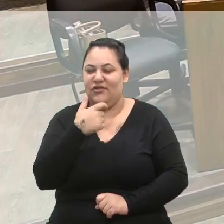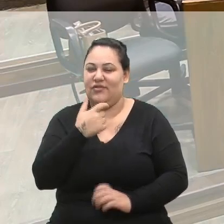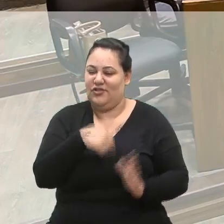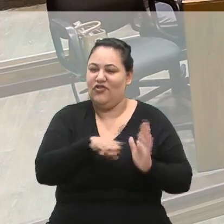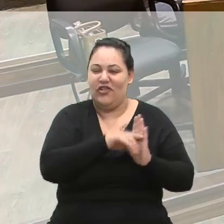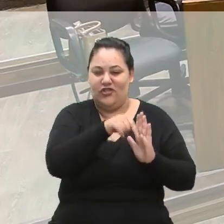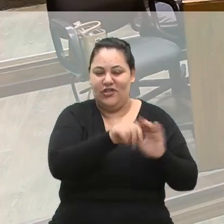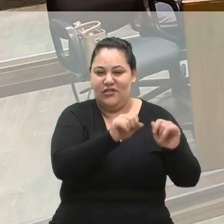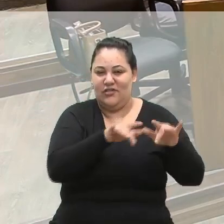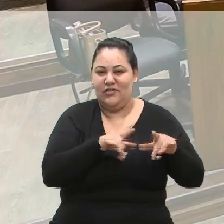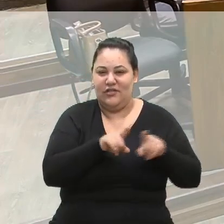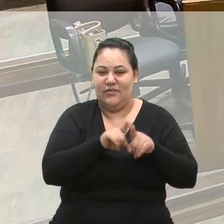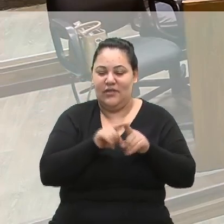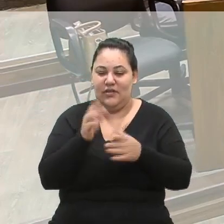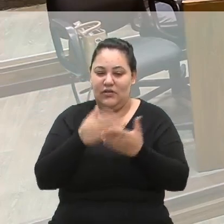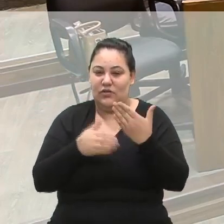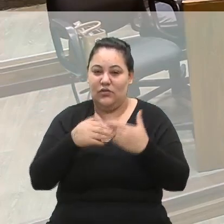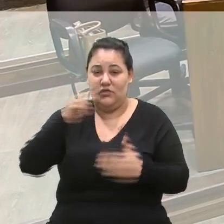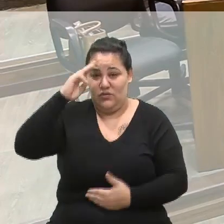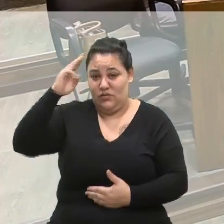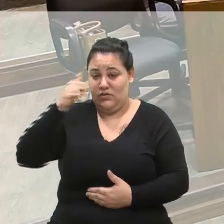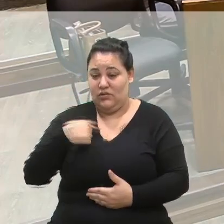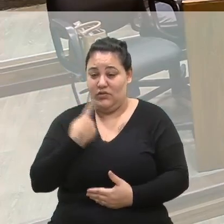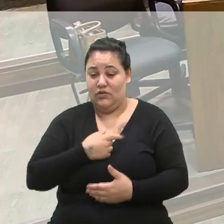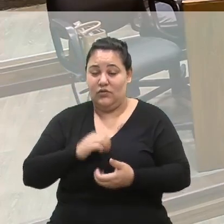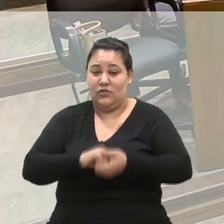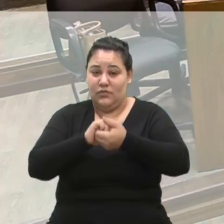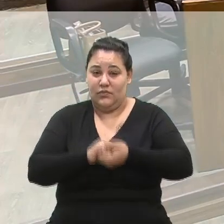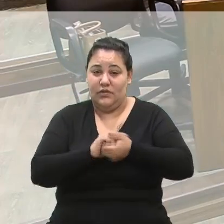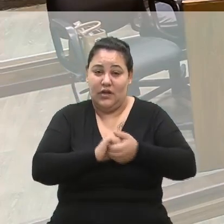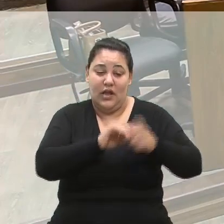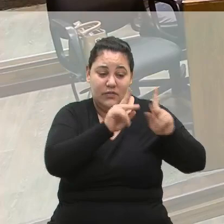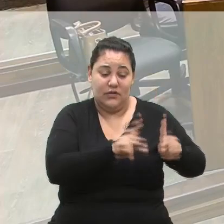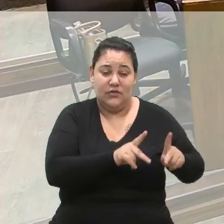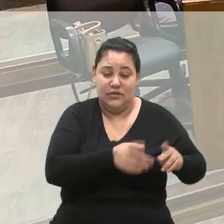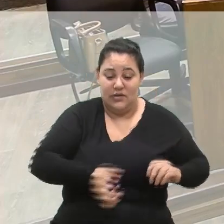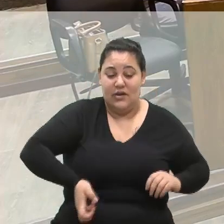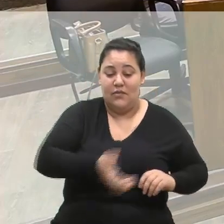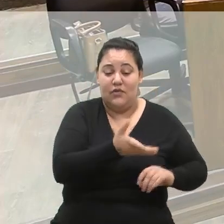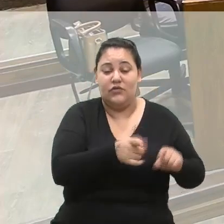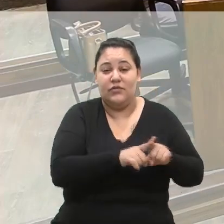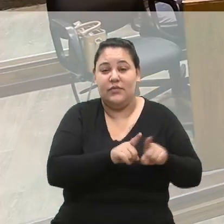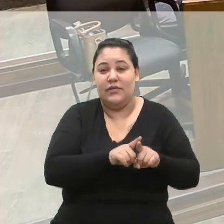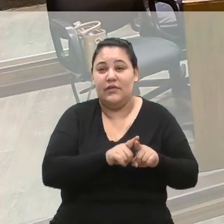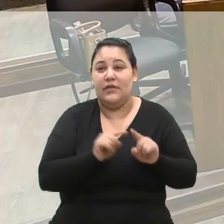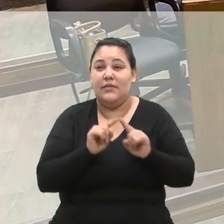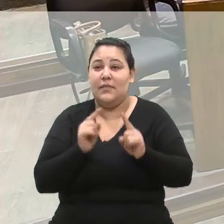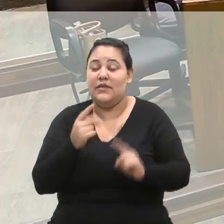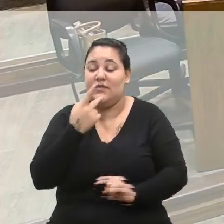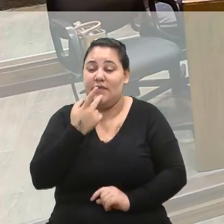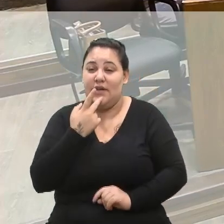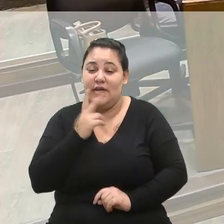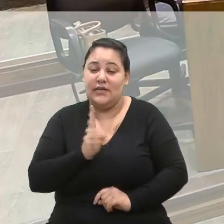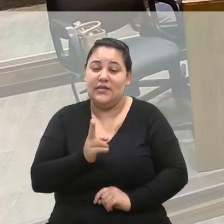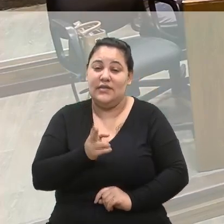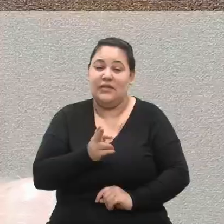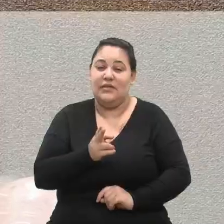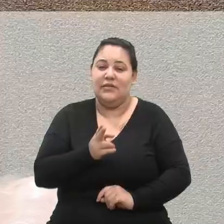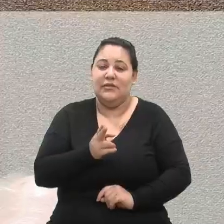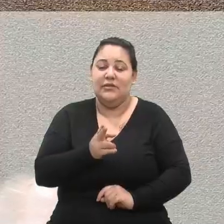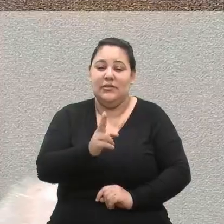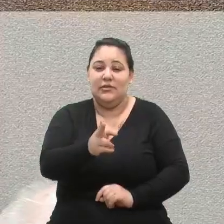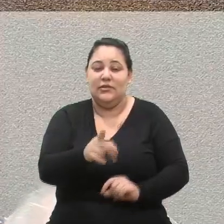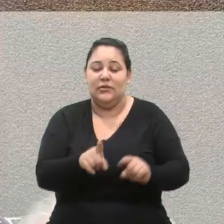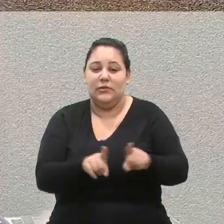os escoteiros, o nosso cumprimento, pessoal da Bocha também. Mas dizer, presidente, que eu sempre fui defensor destes termos de